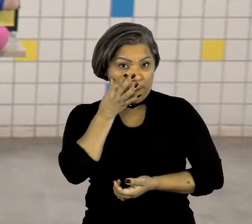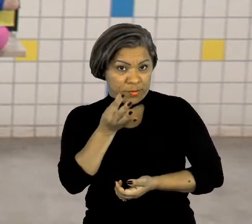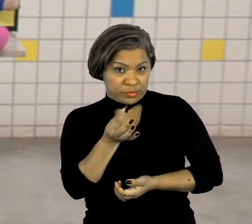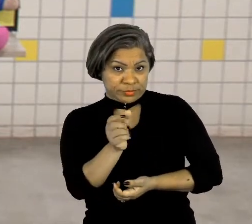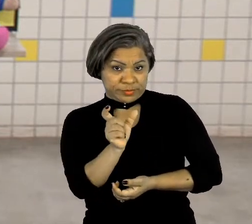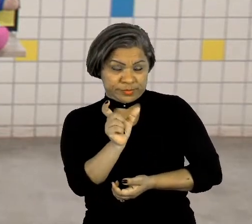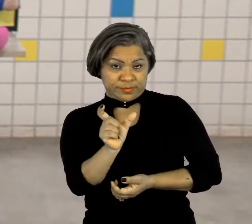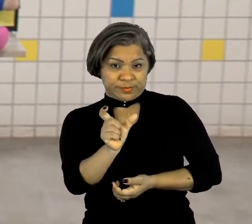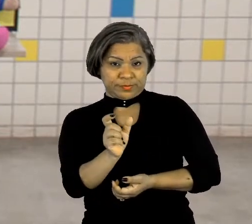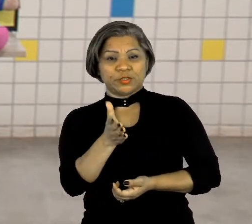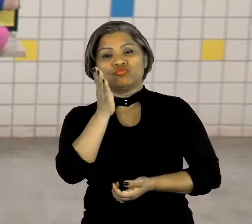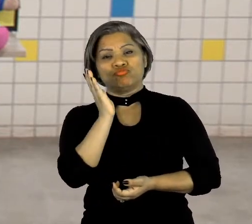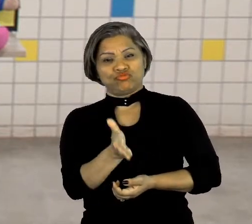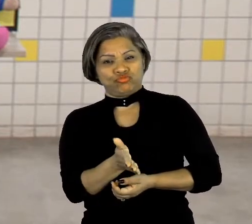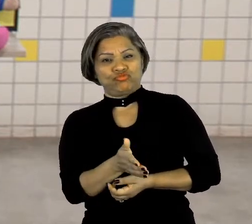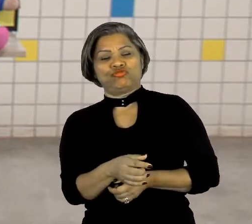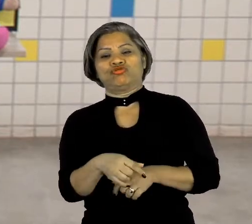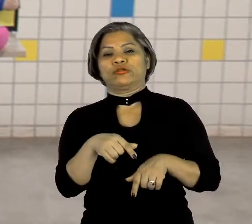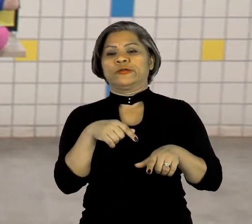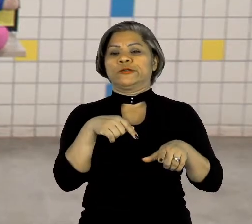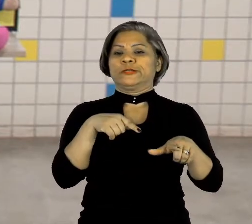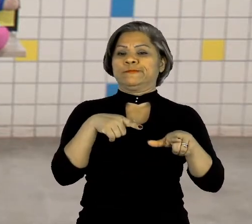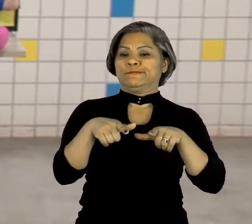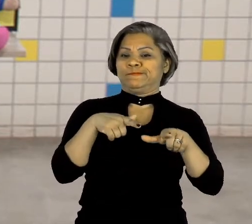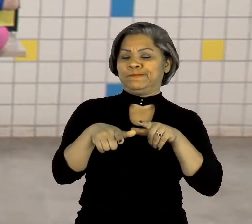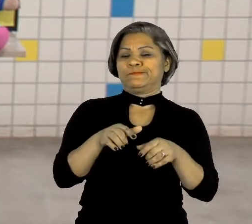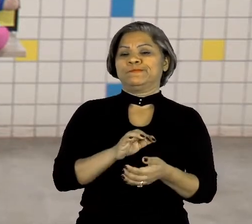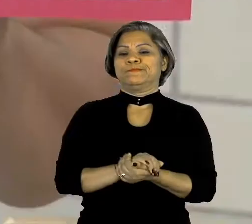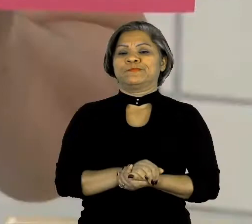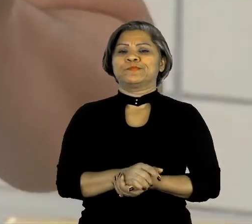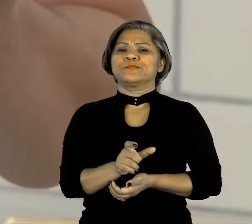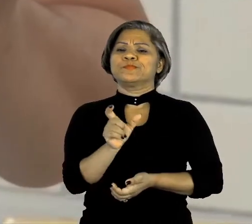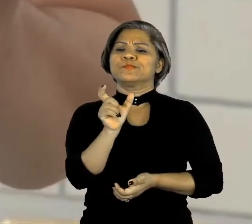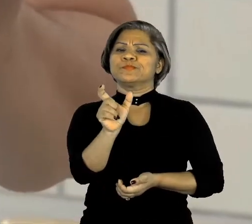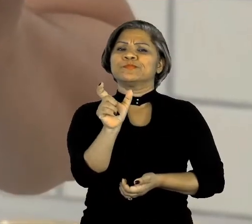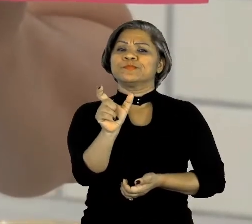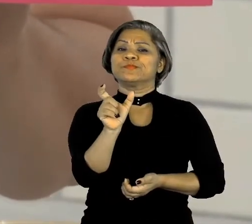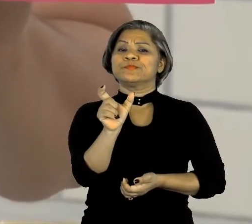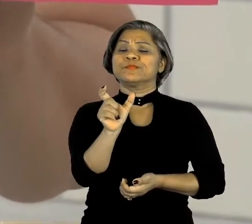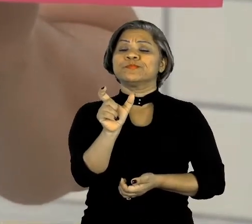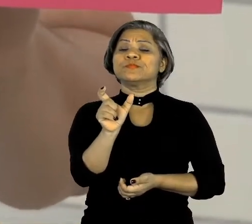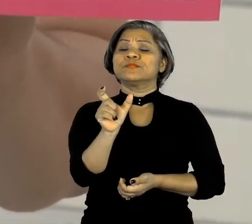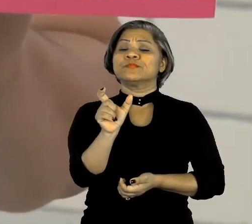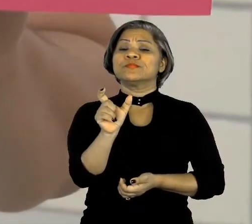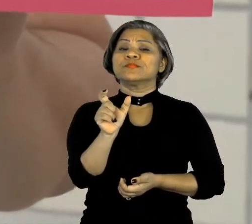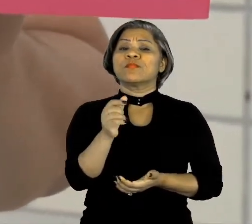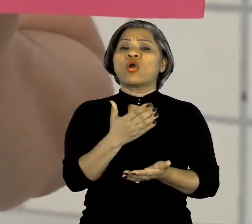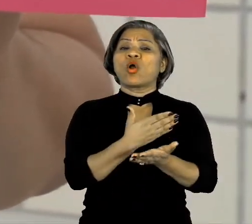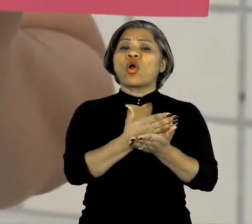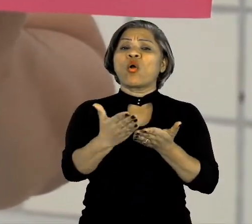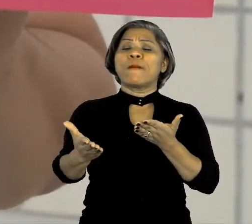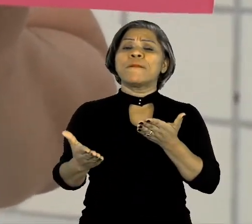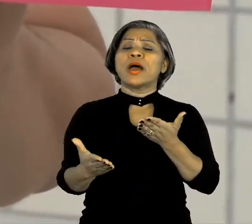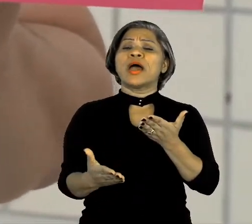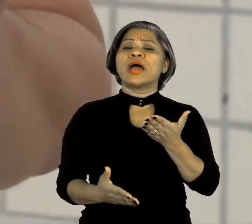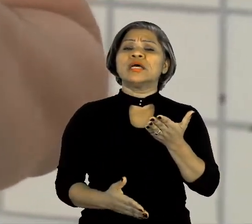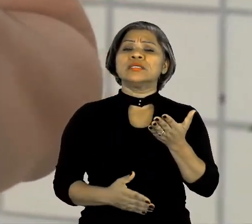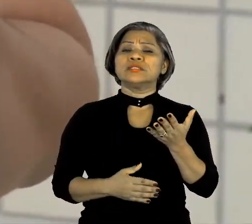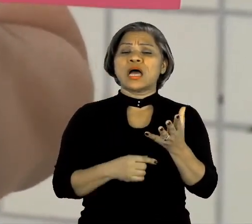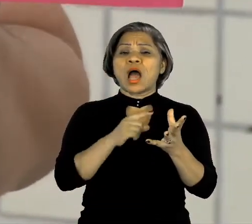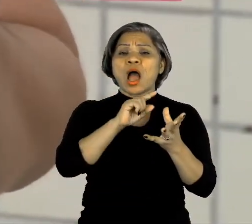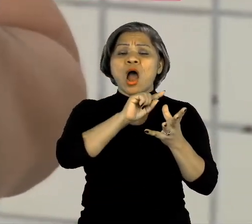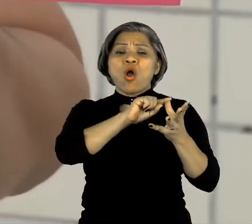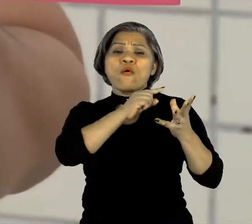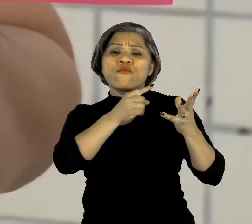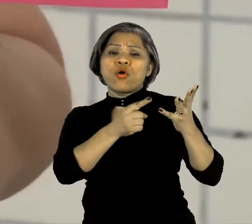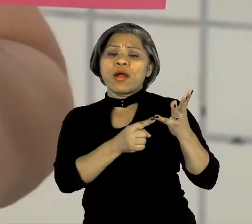já trabalhamos um texto também que tinha a palavra. Consegue ler? Começa com vogal ou com consoante? Termina